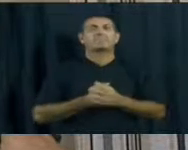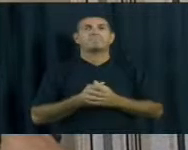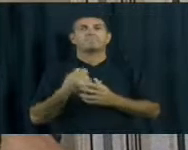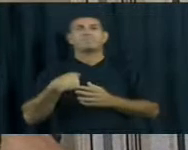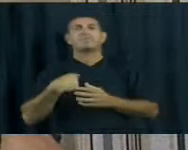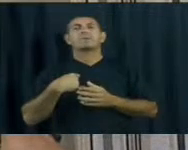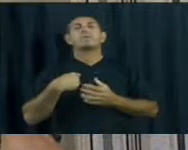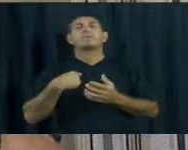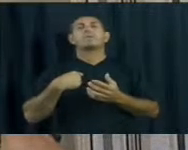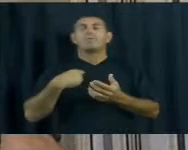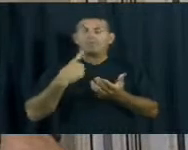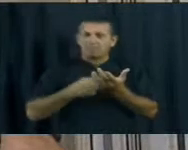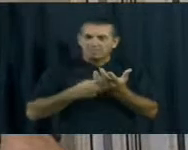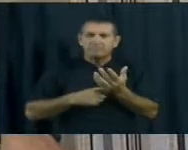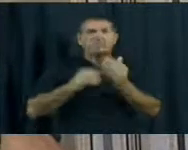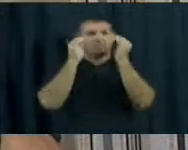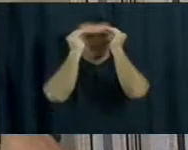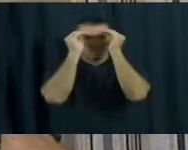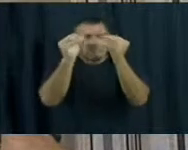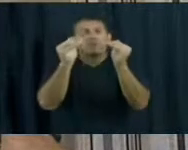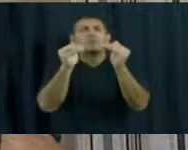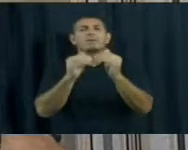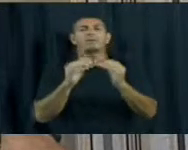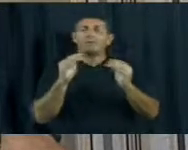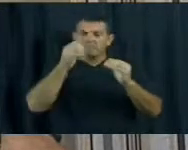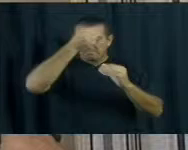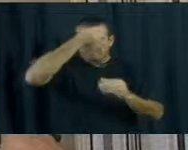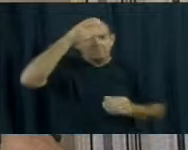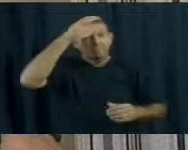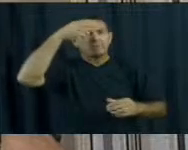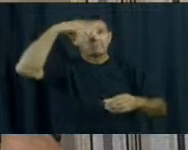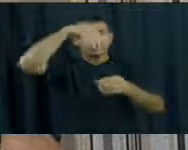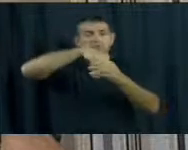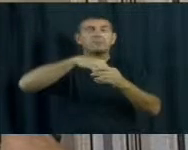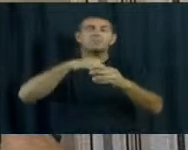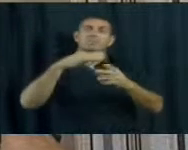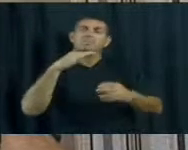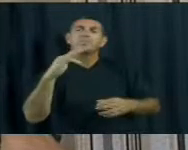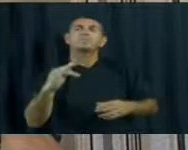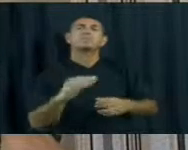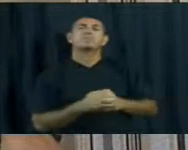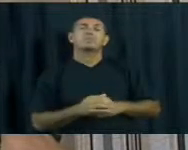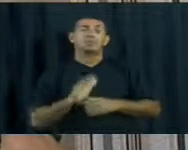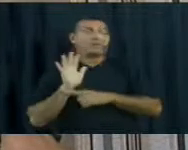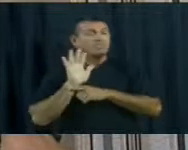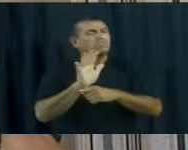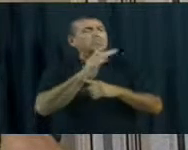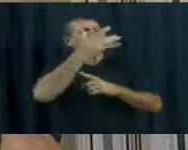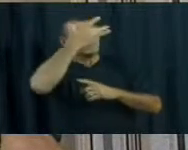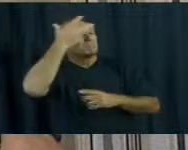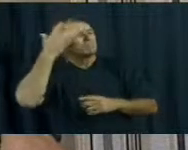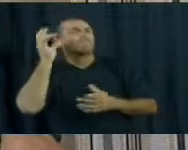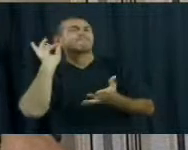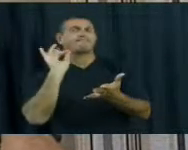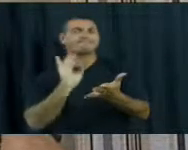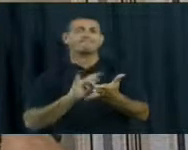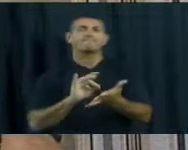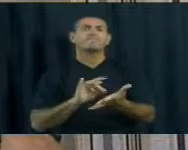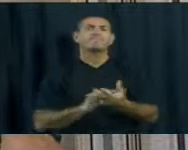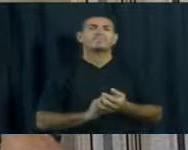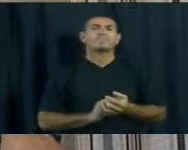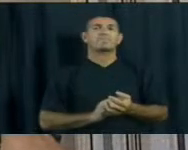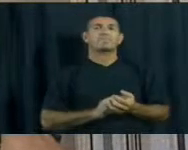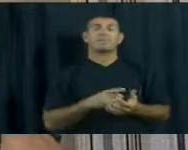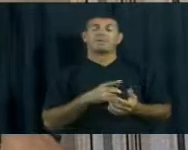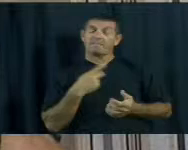missão eu vou honrar de estar prefeito, de tentar diminuir o sofrimento das pessoas. Quando você falou